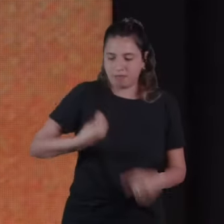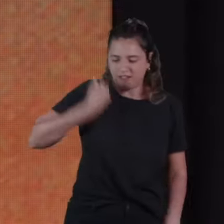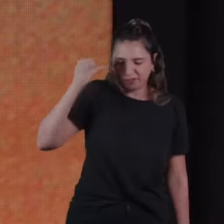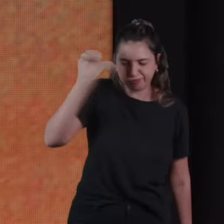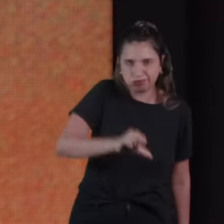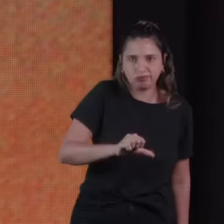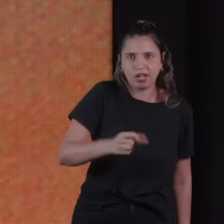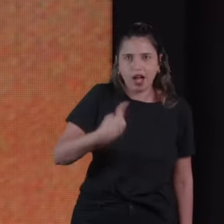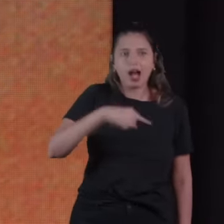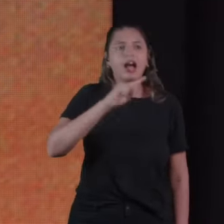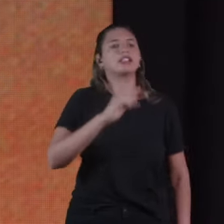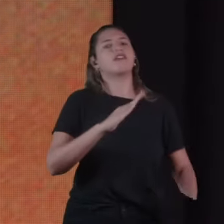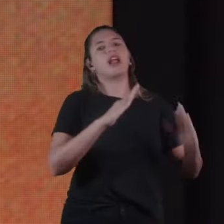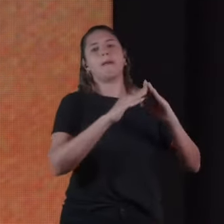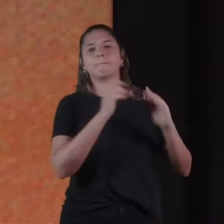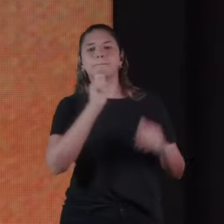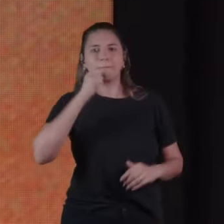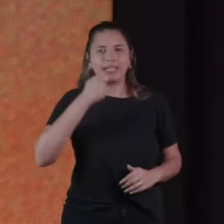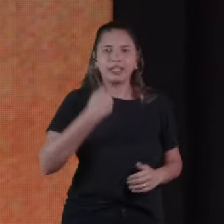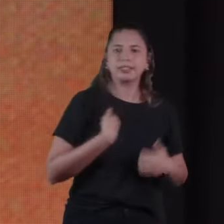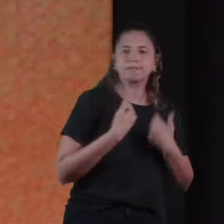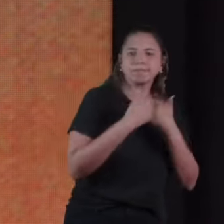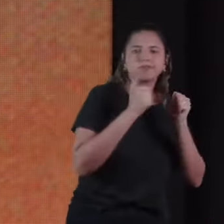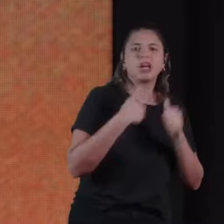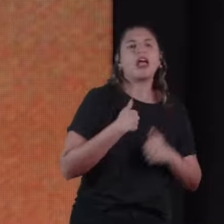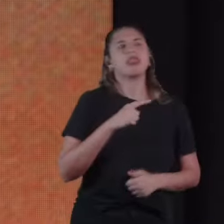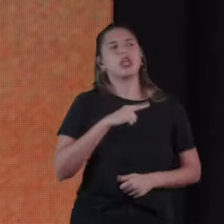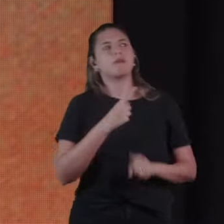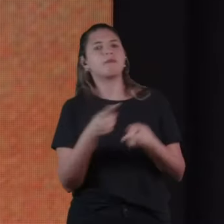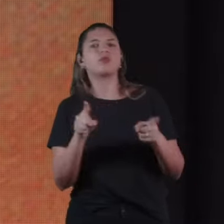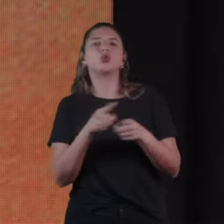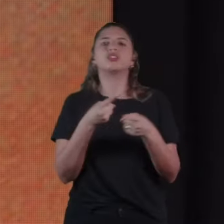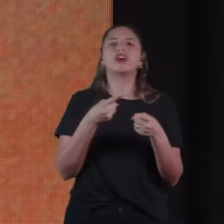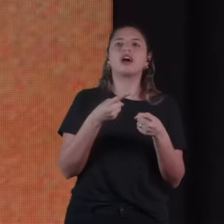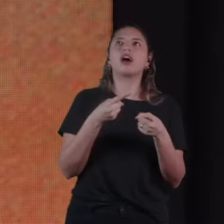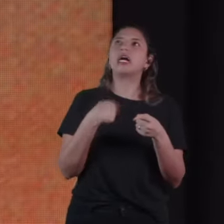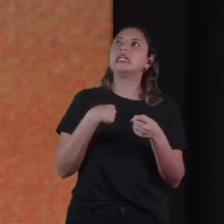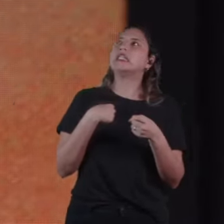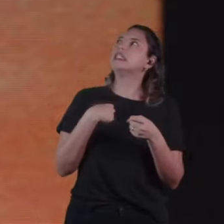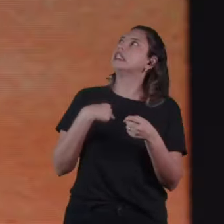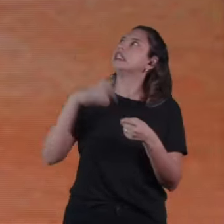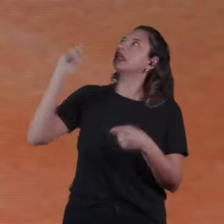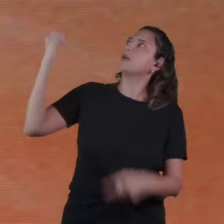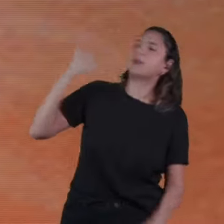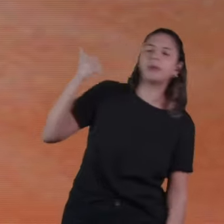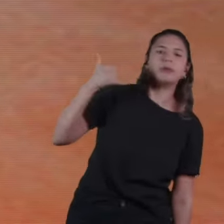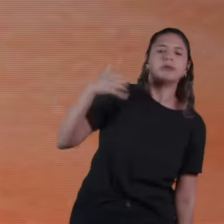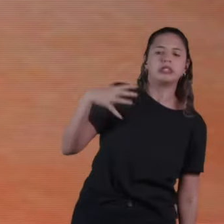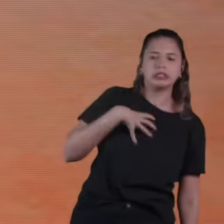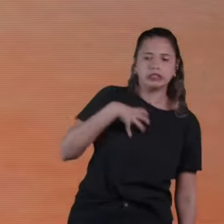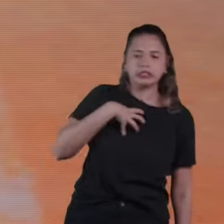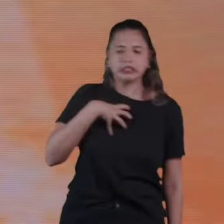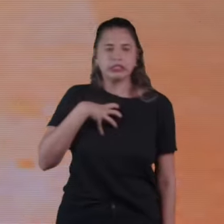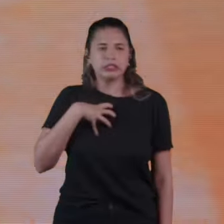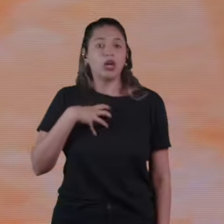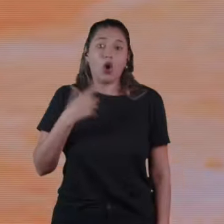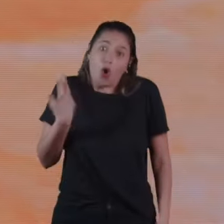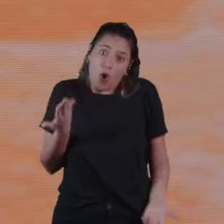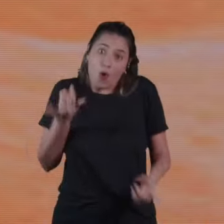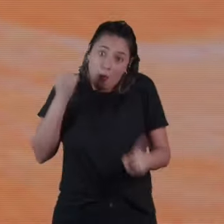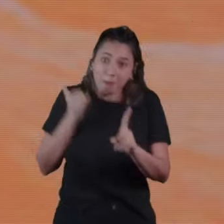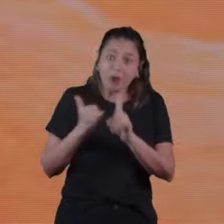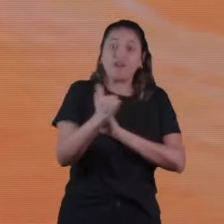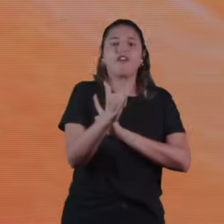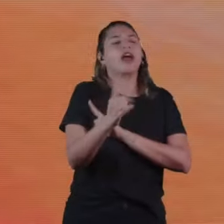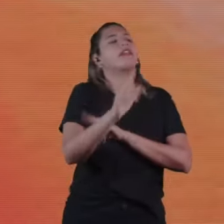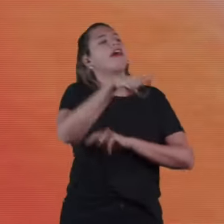Aí você sai, vai na padaria, vai estar tocando um louvor lá que vai falar com você. Deus vai dar um jeito de te pegar. Vai botar um profeta no meio do